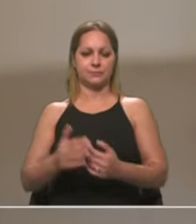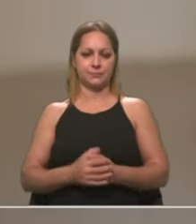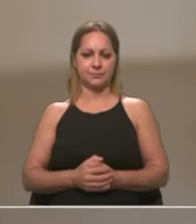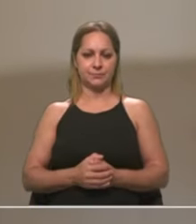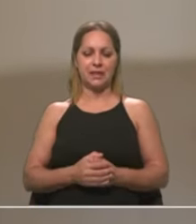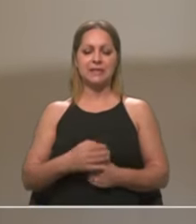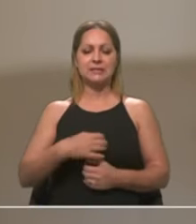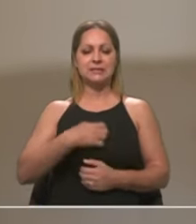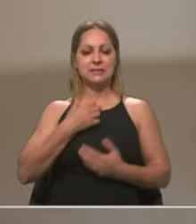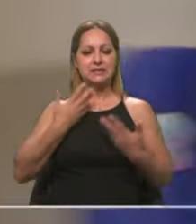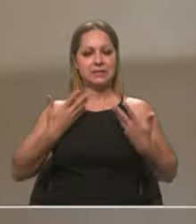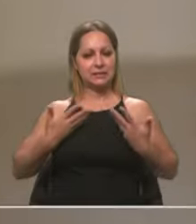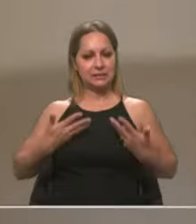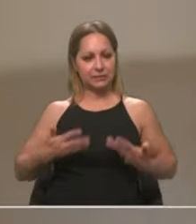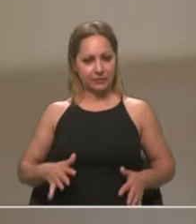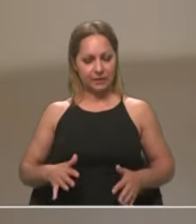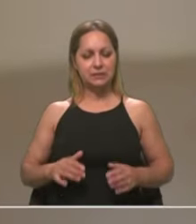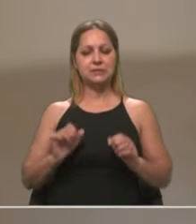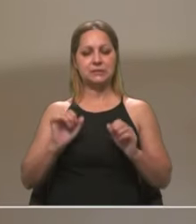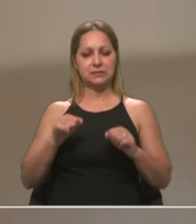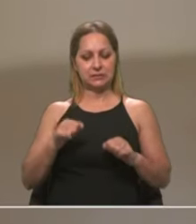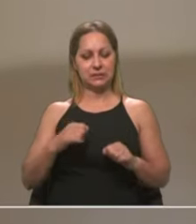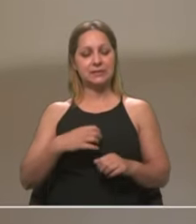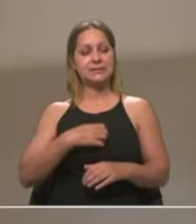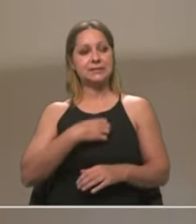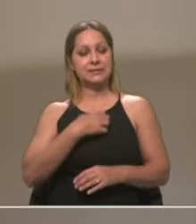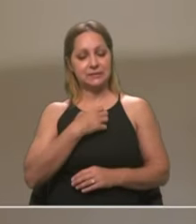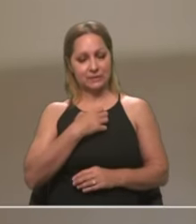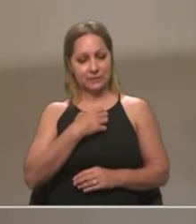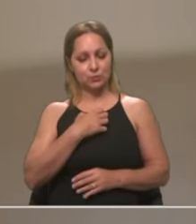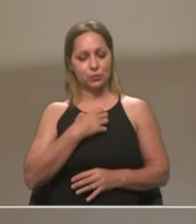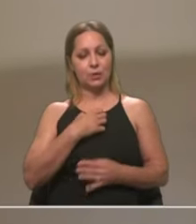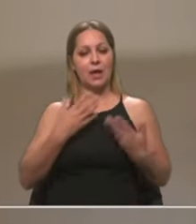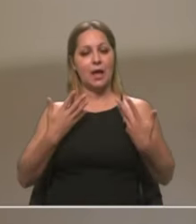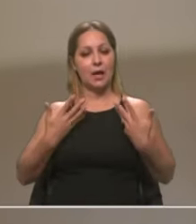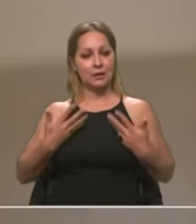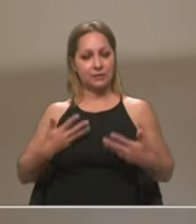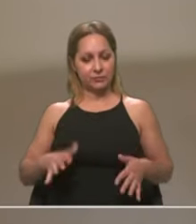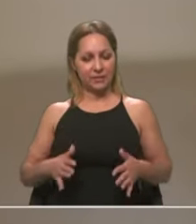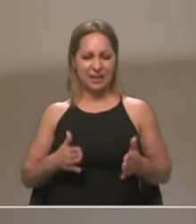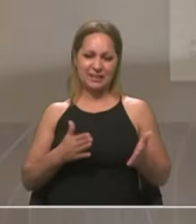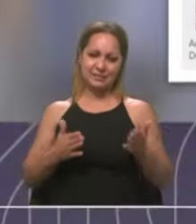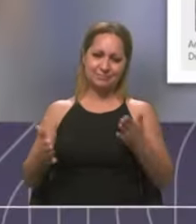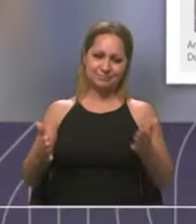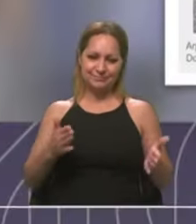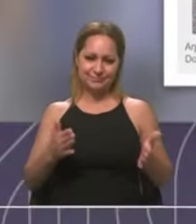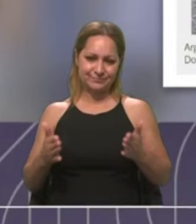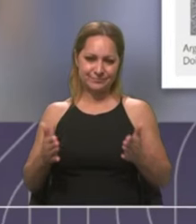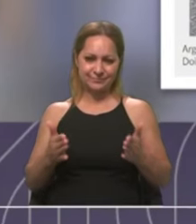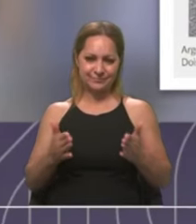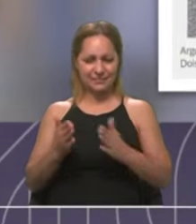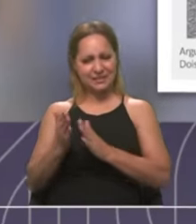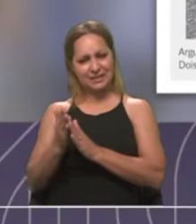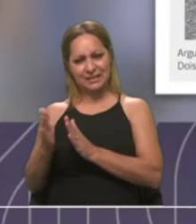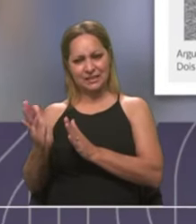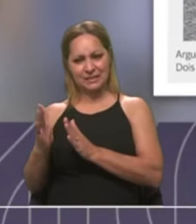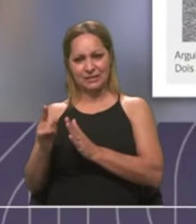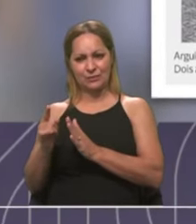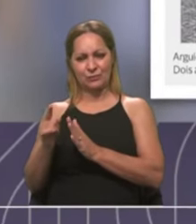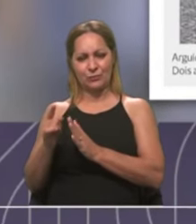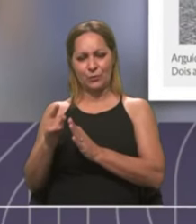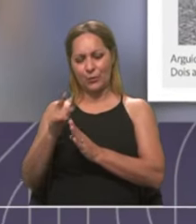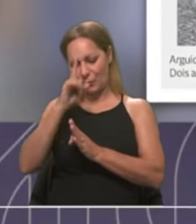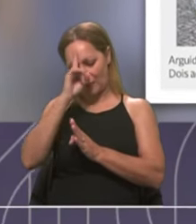Sente-se aliviada de alguma forma? Sinto-me aliviada até certo ponto. Outro não, foi um